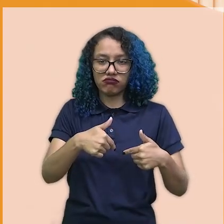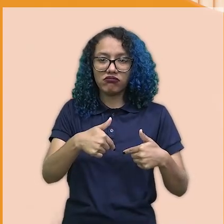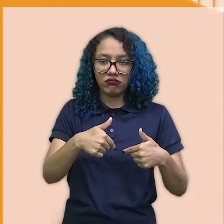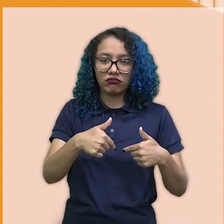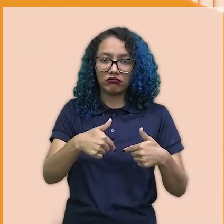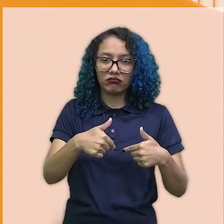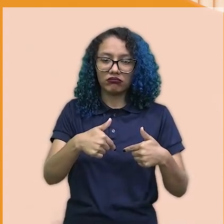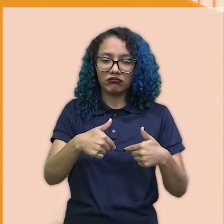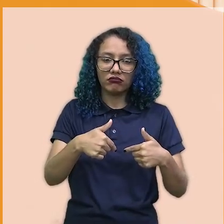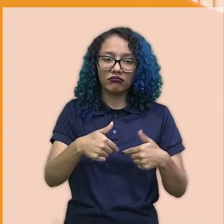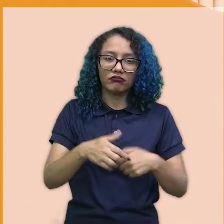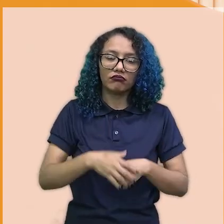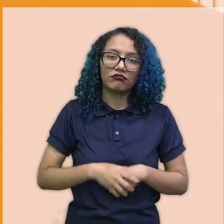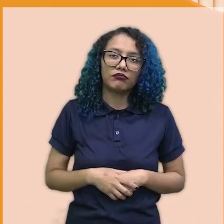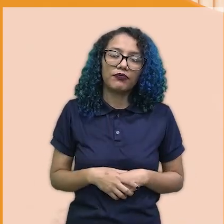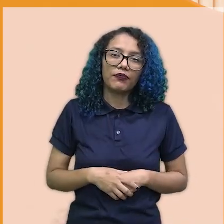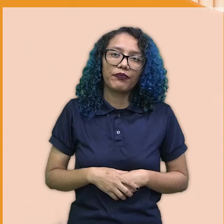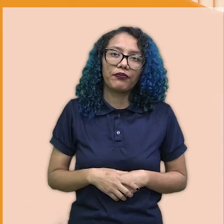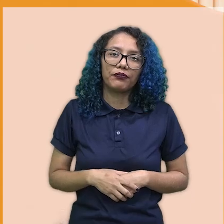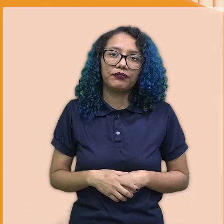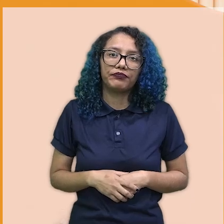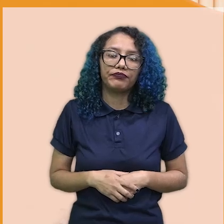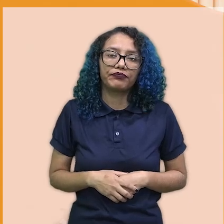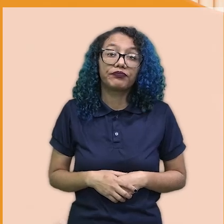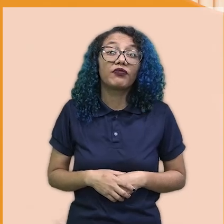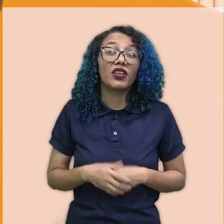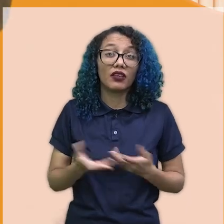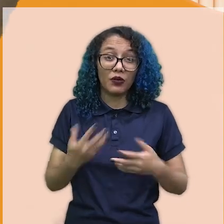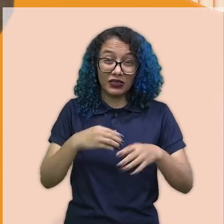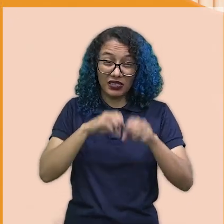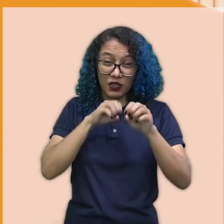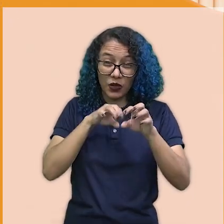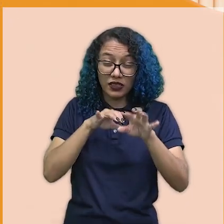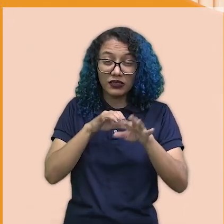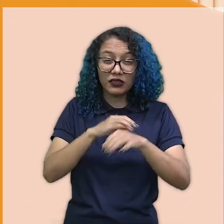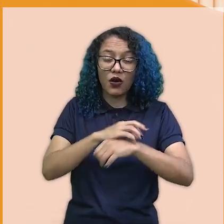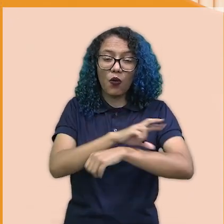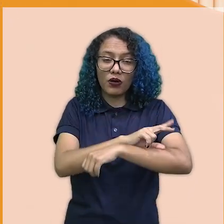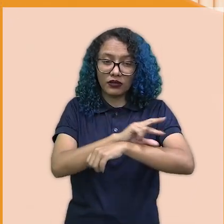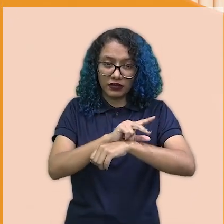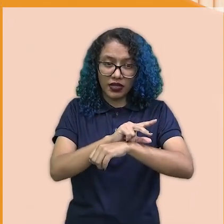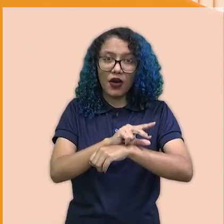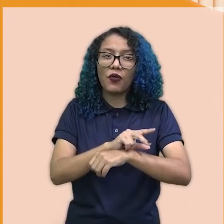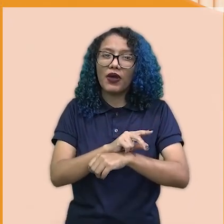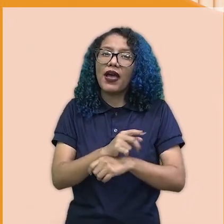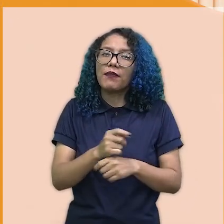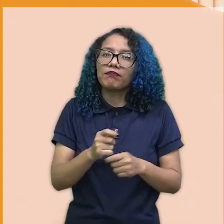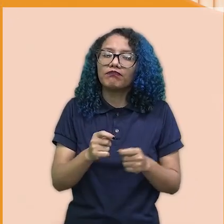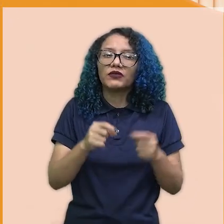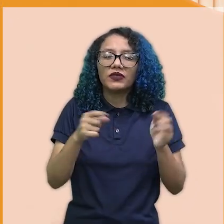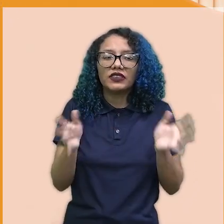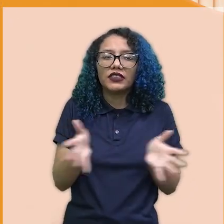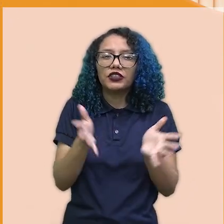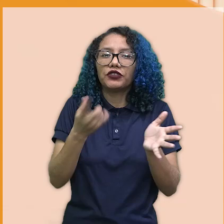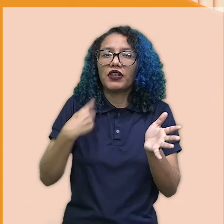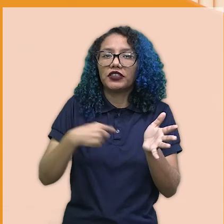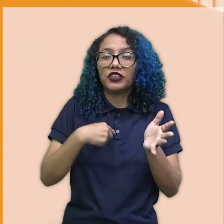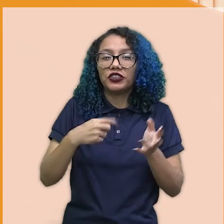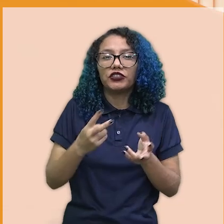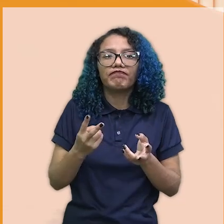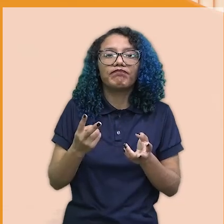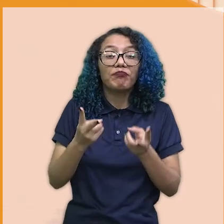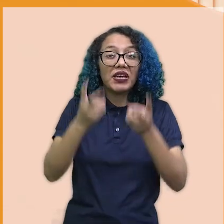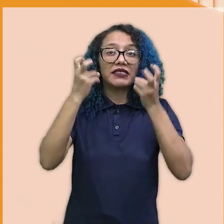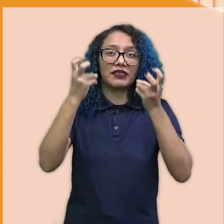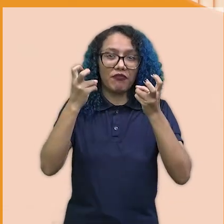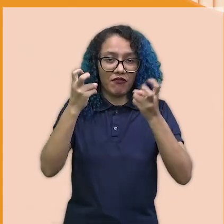humano. O letramento racial é fazer com que todos nós percebamos que existe sim um racismo, né? Que ele